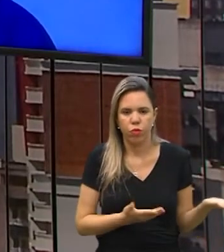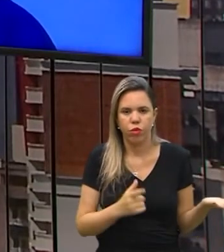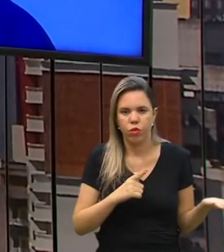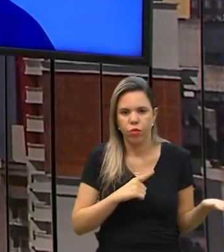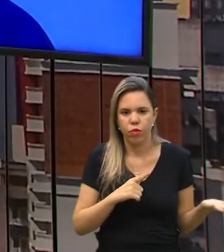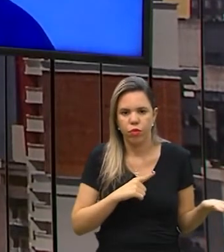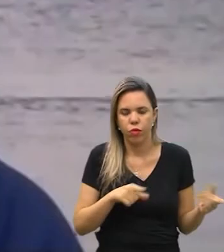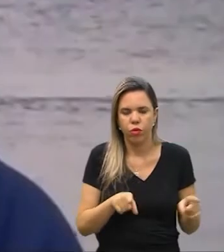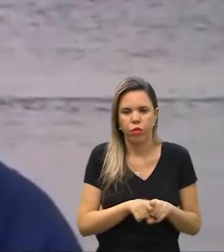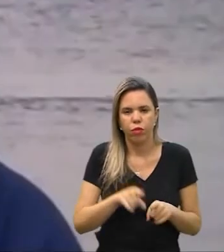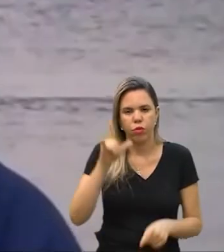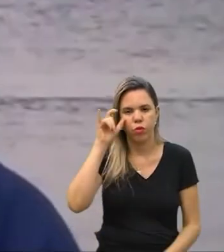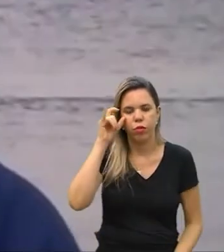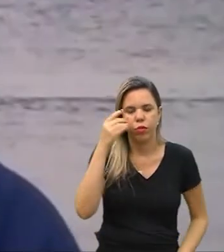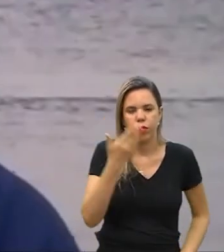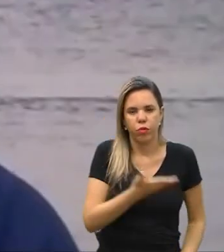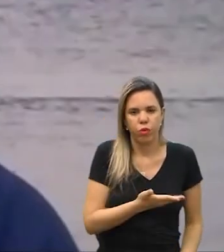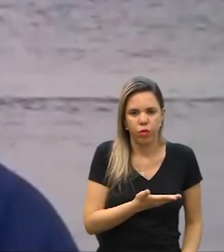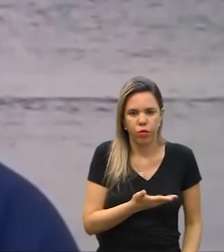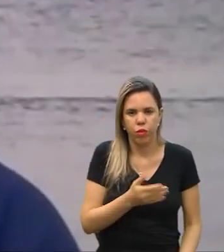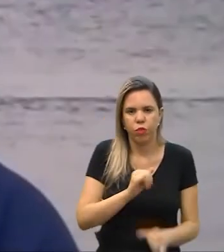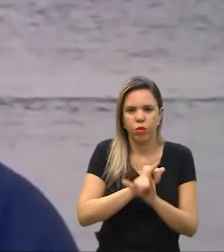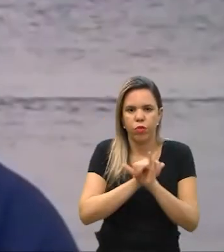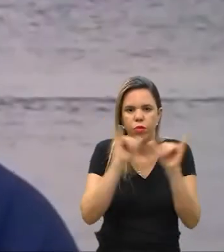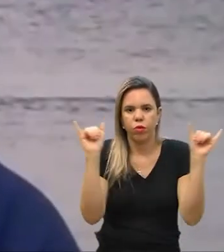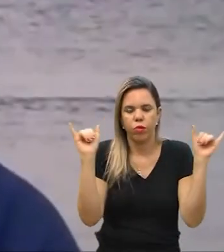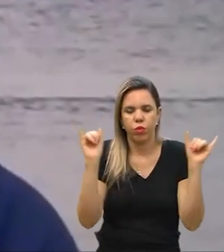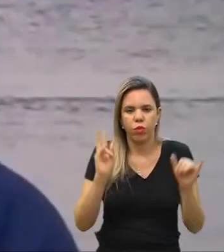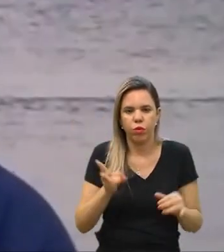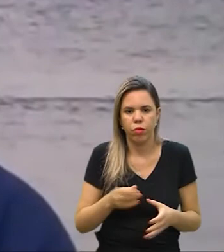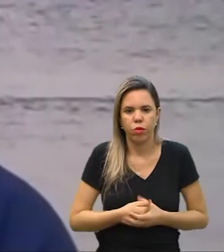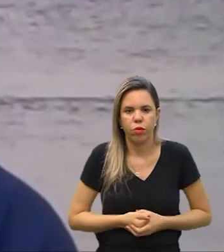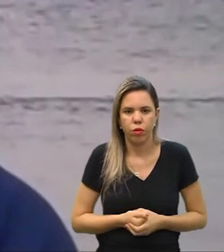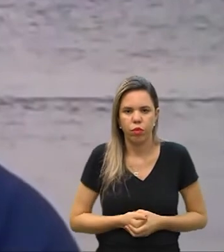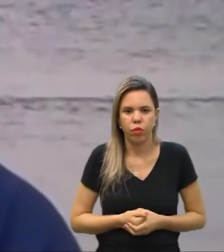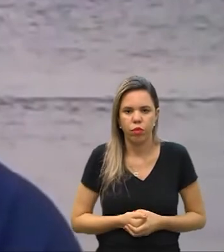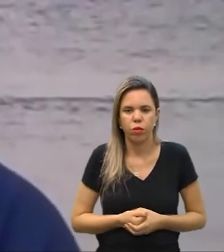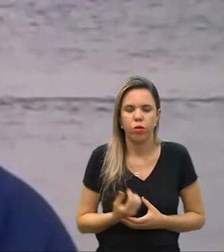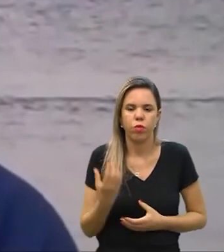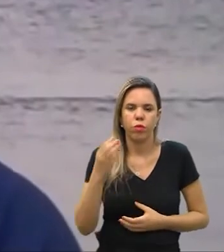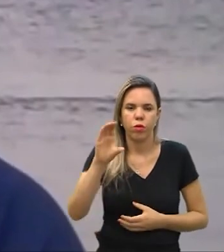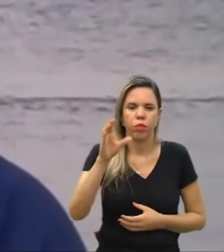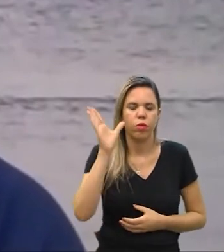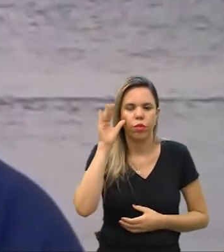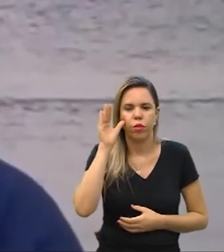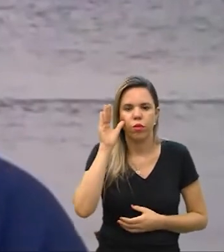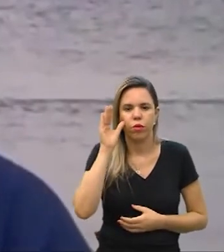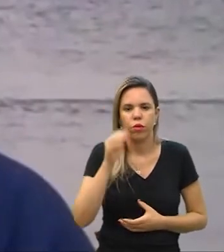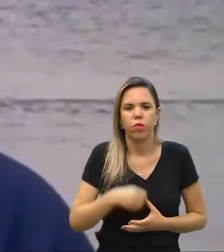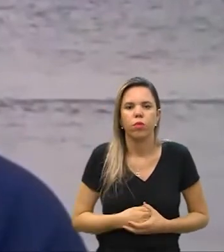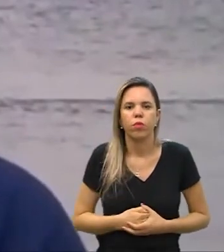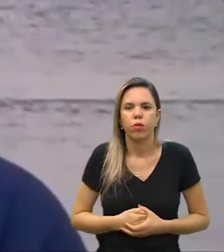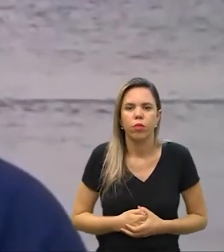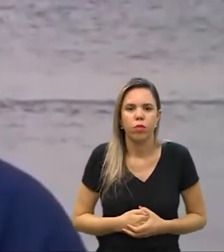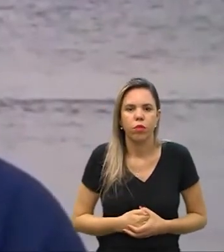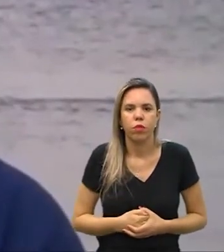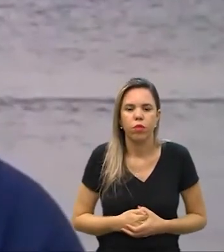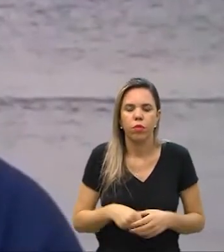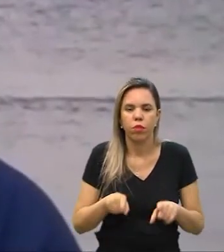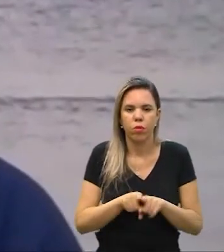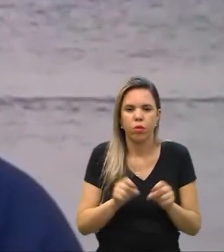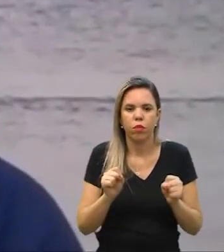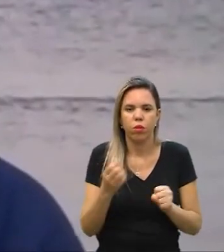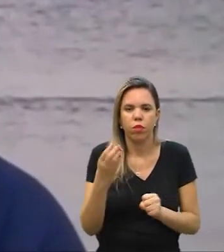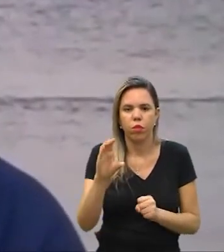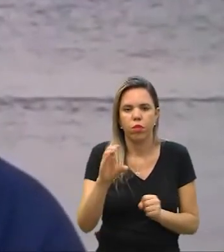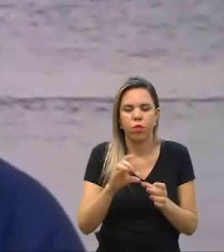o Instagram com notícias, sempre postando curiosidades e tudo, onde também eu posto quando eu